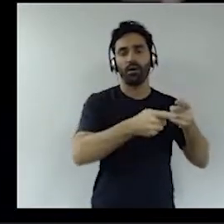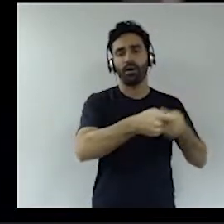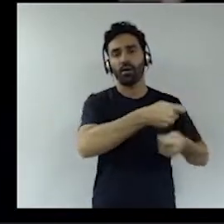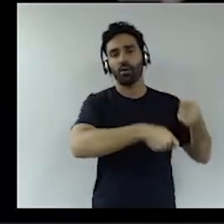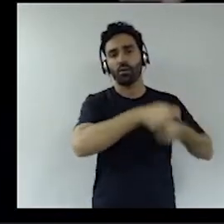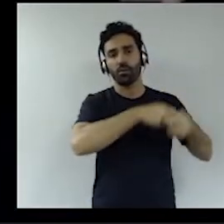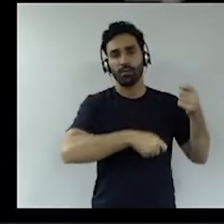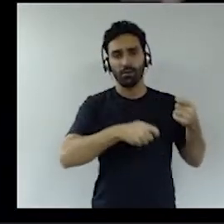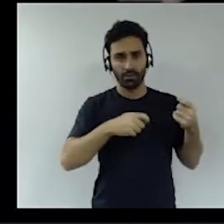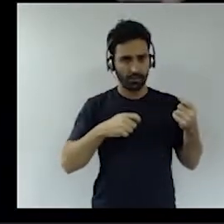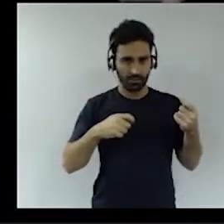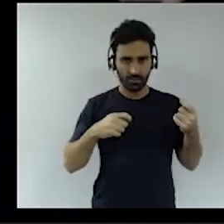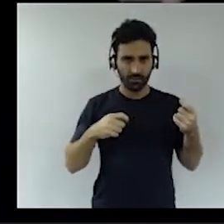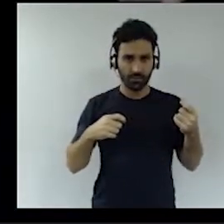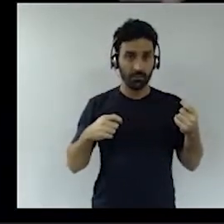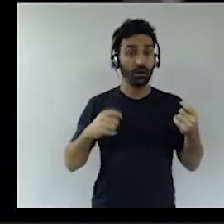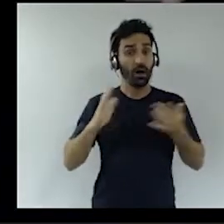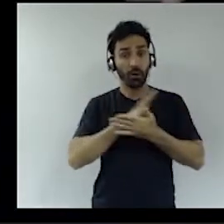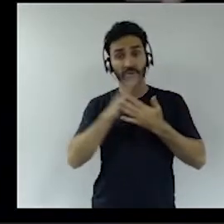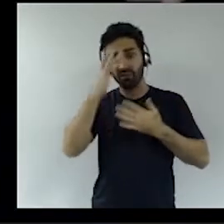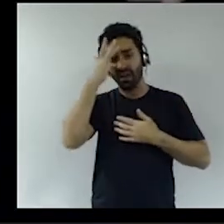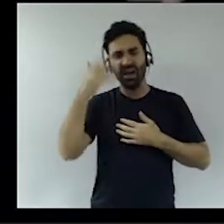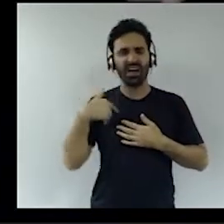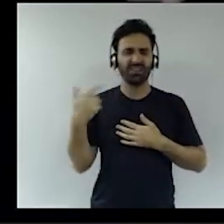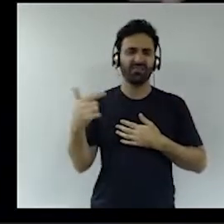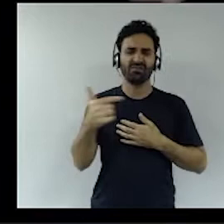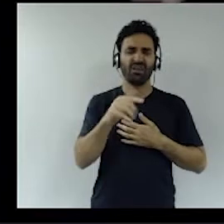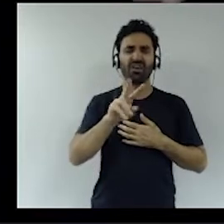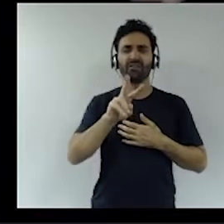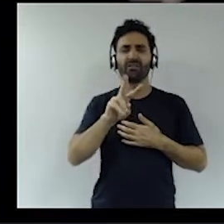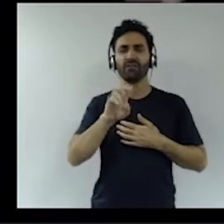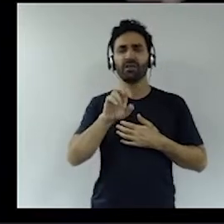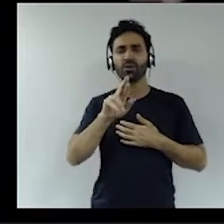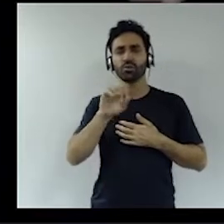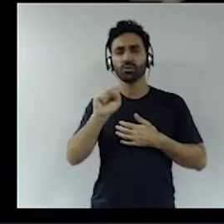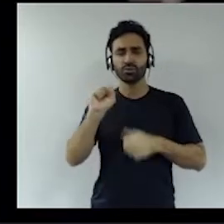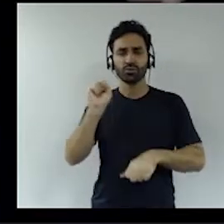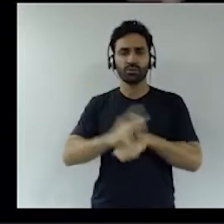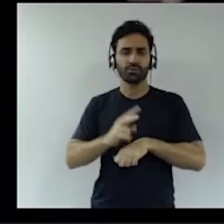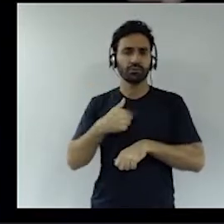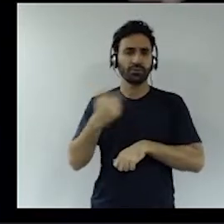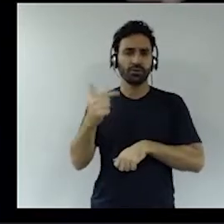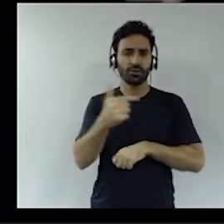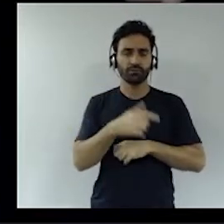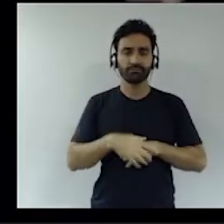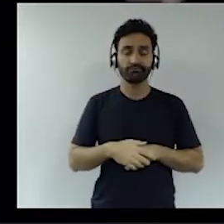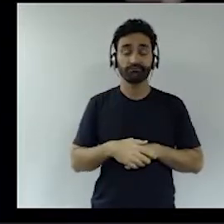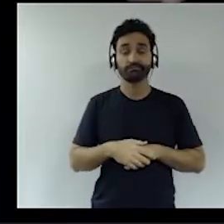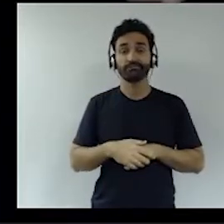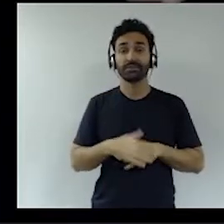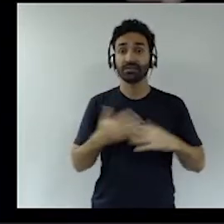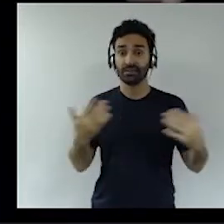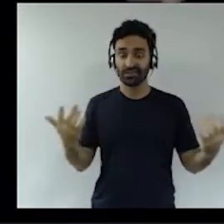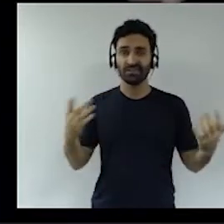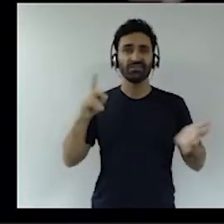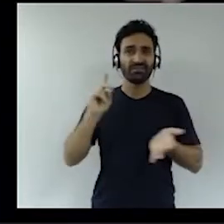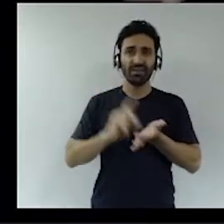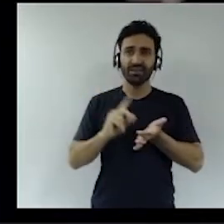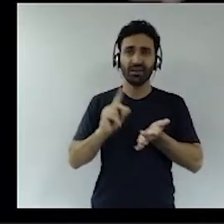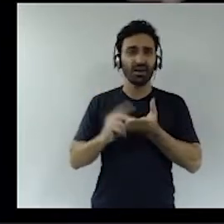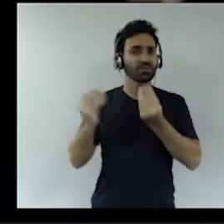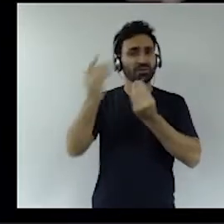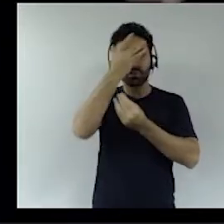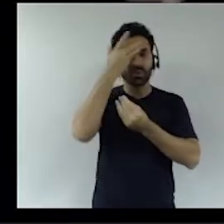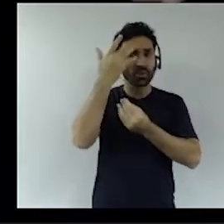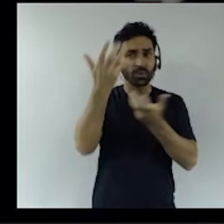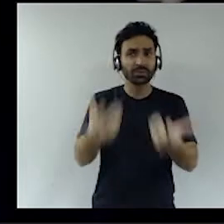desconsideraram, negaram a existência do vírus. E as resistências elas foram marcantes no nosso país. Marcantes,